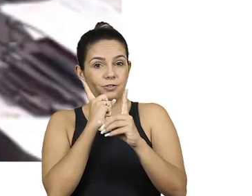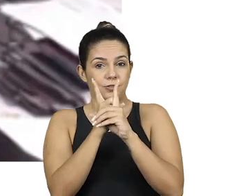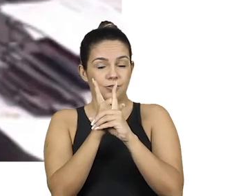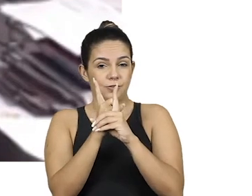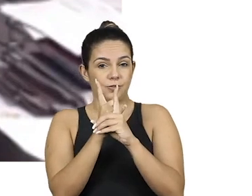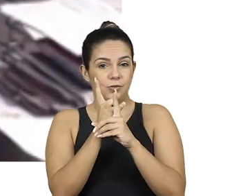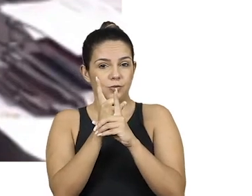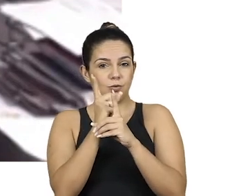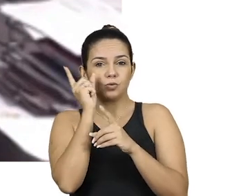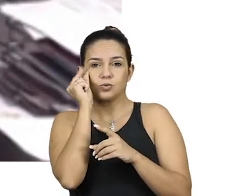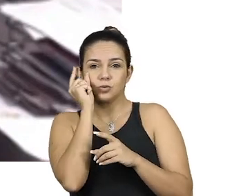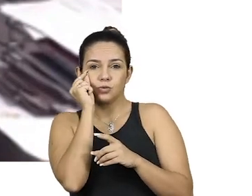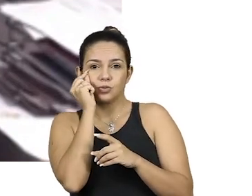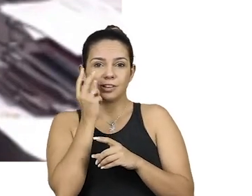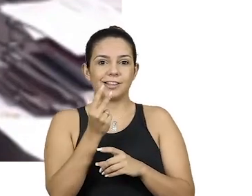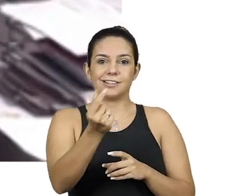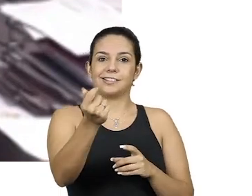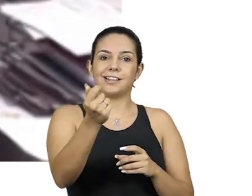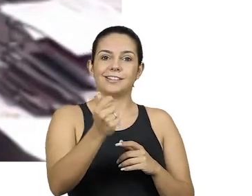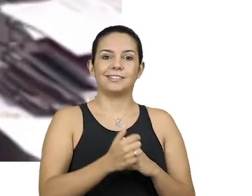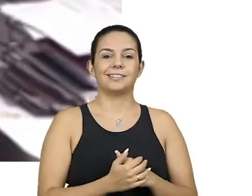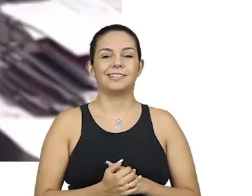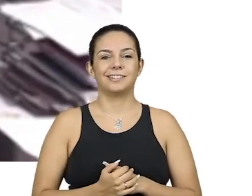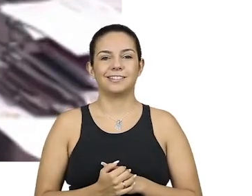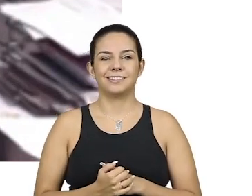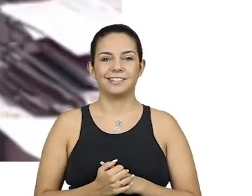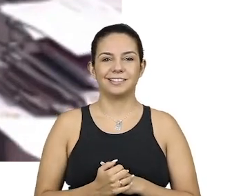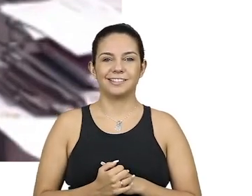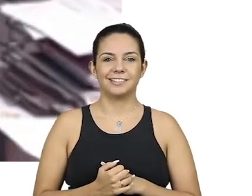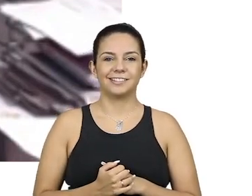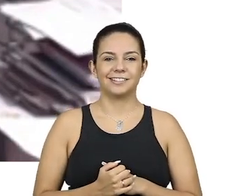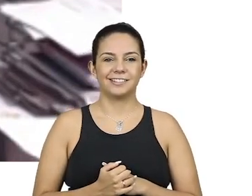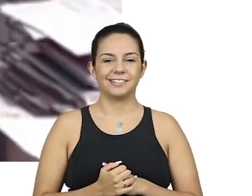encontra do sono a saída.